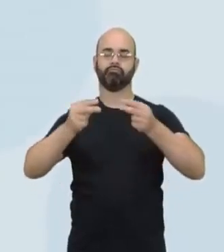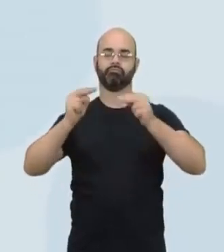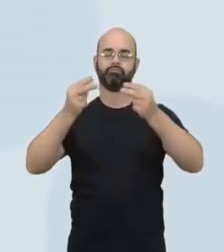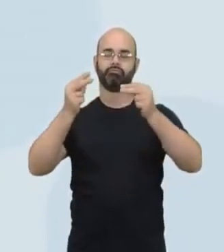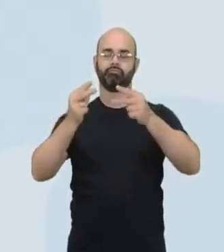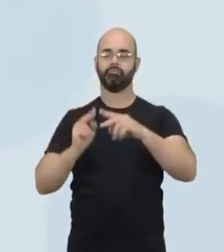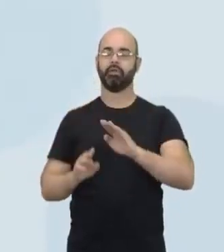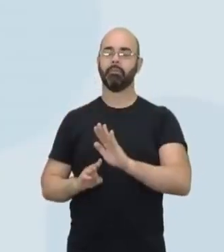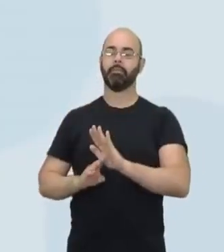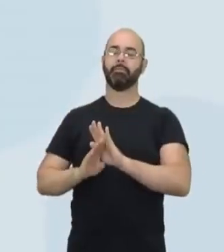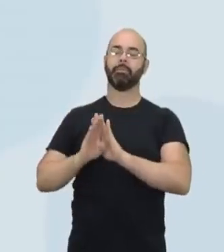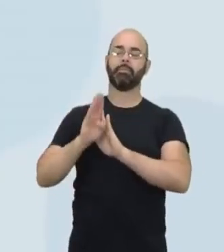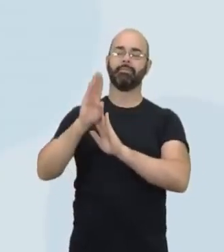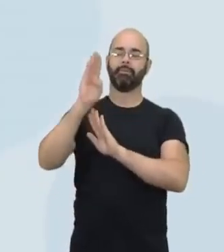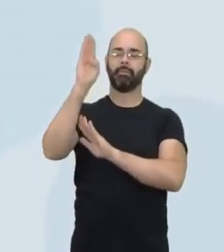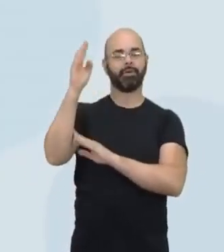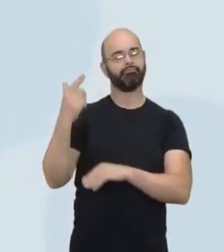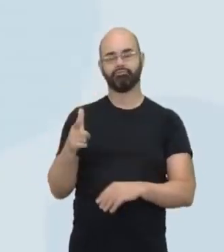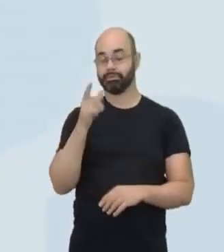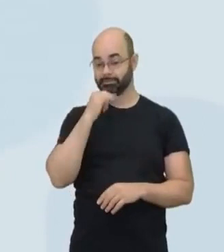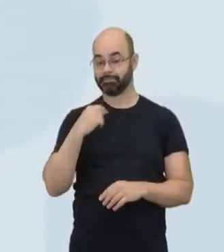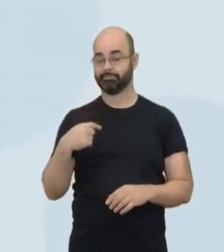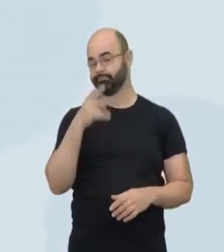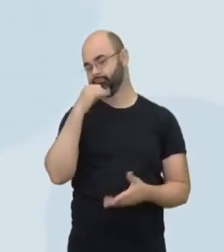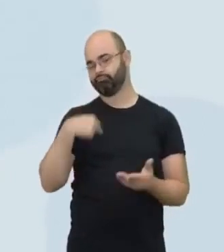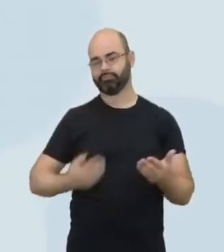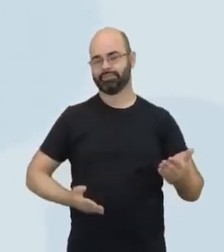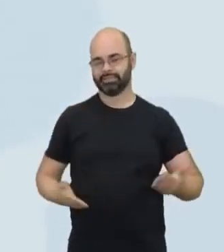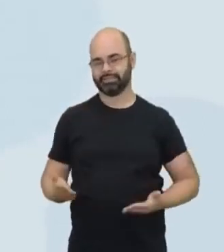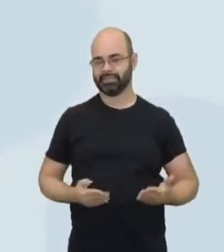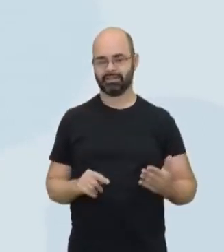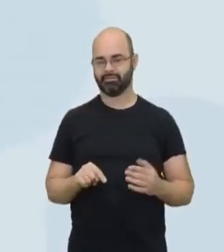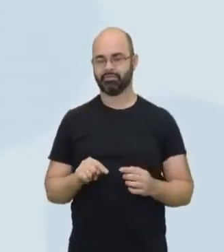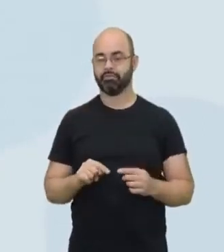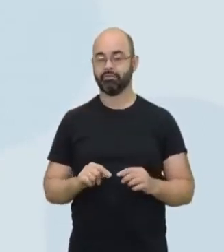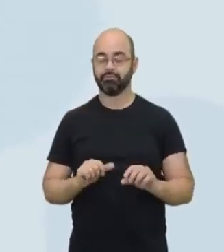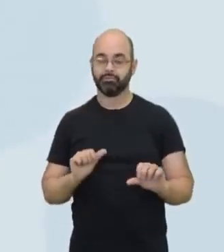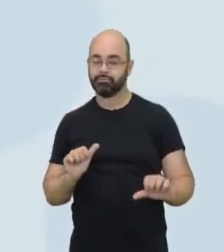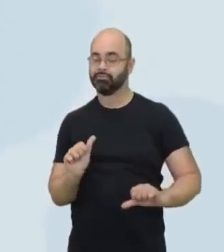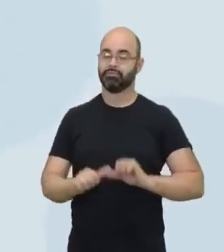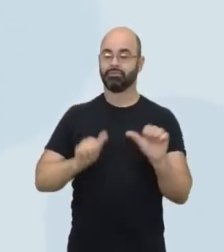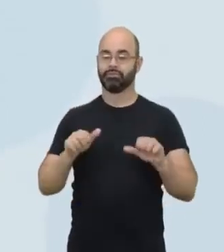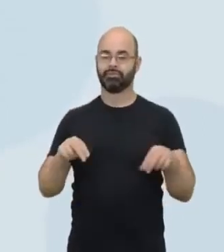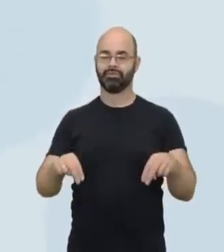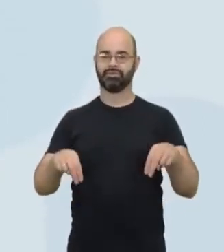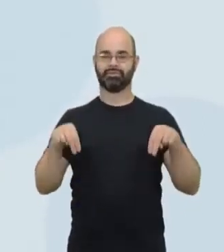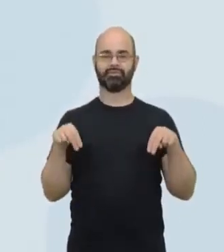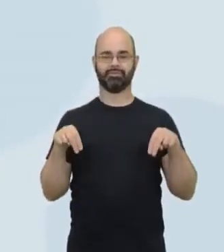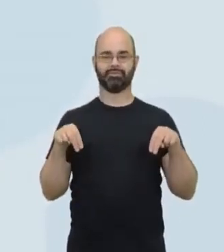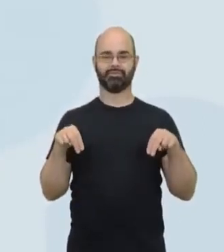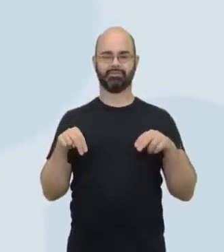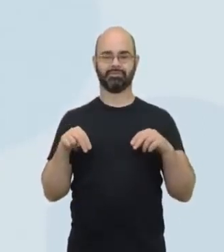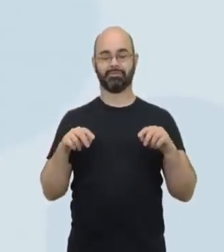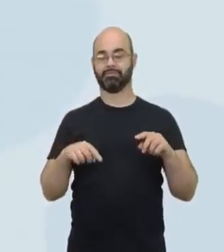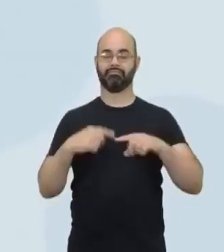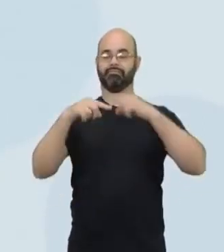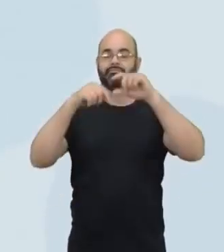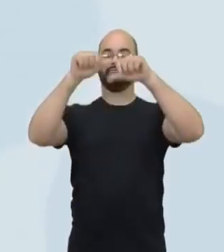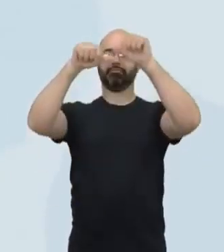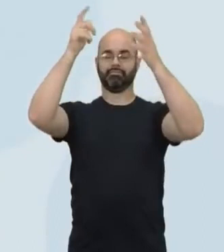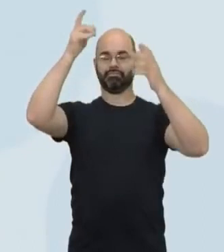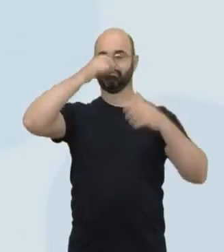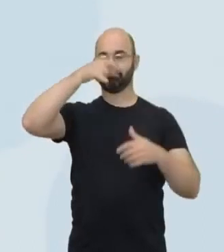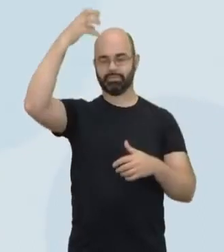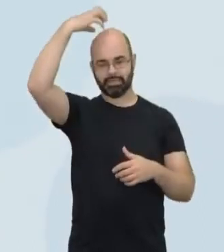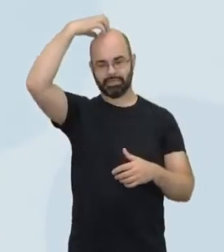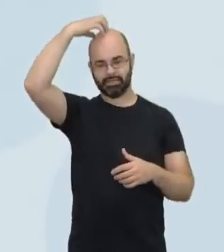só, não tem como você, de servo, ascender socialmente e se tornar um rei